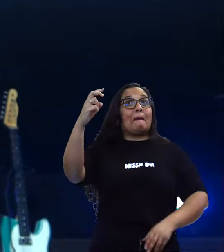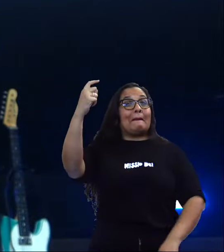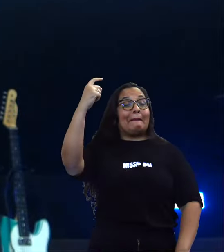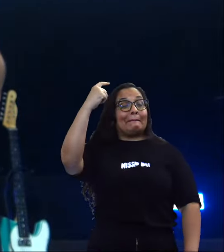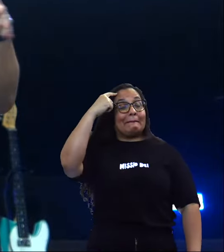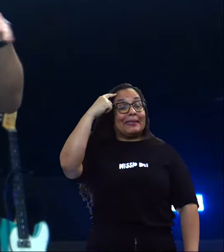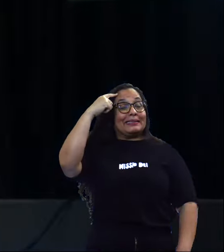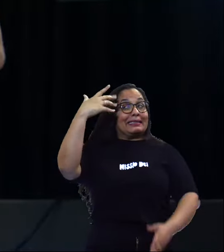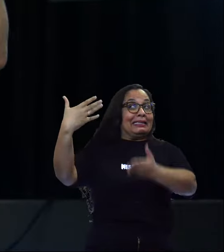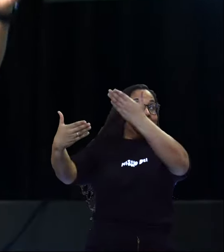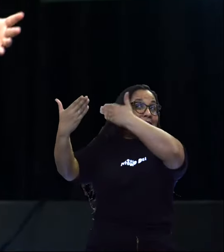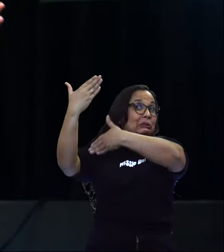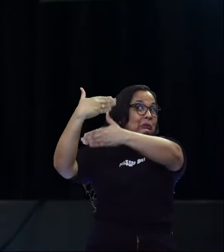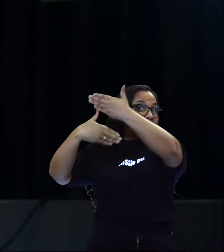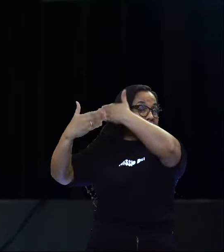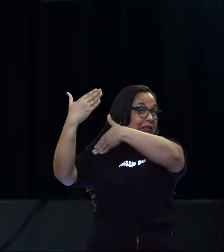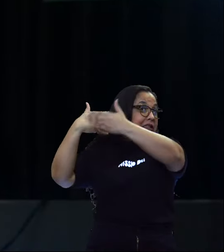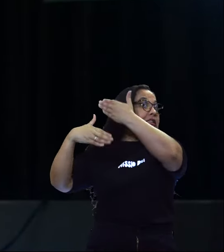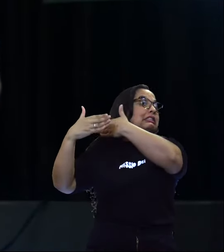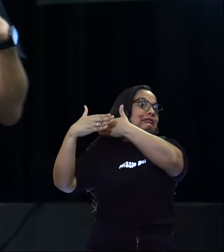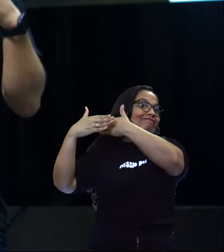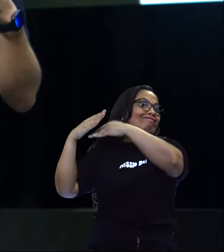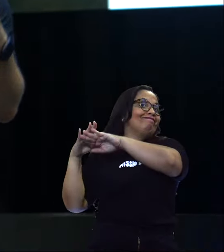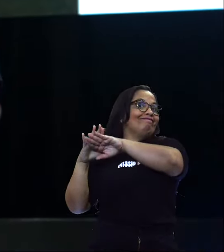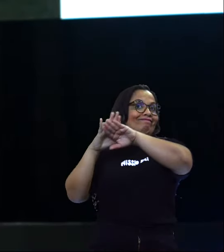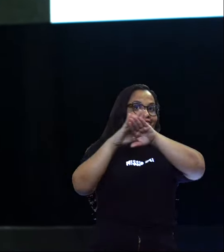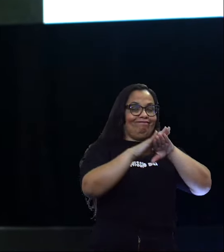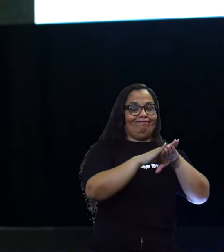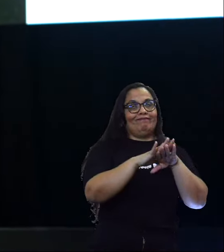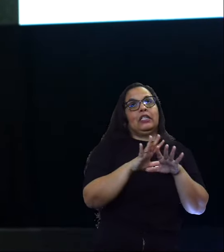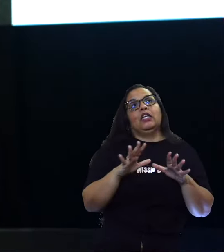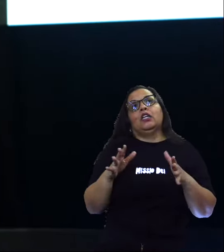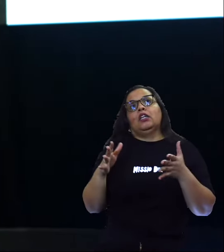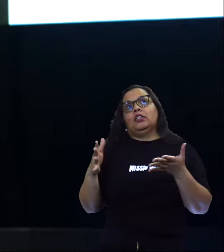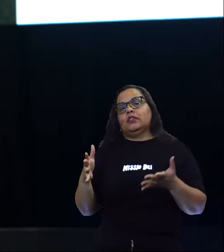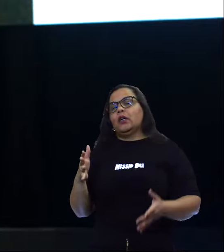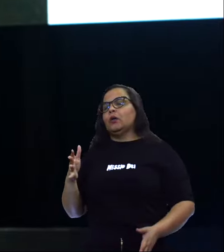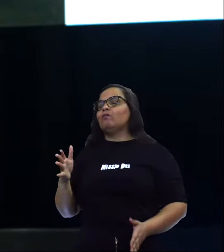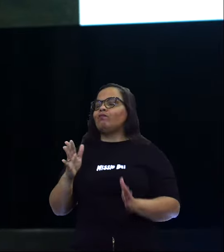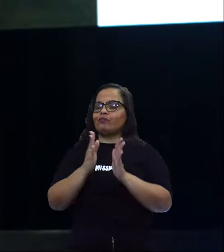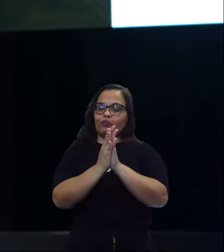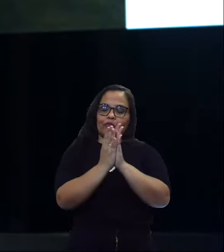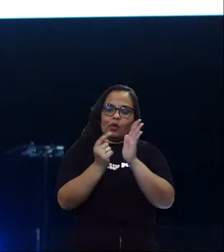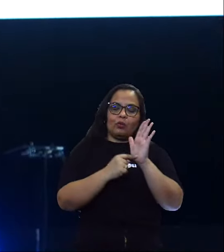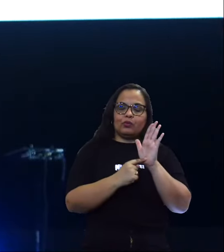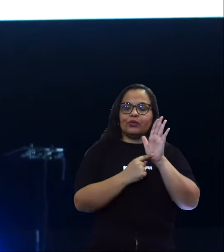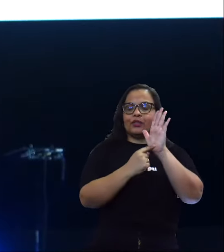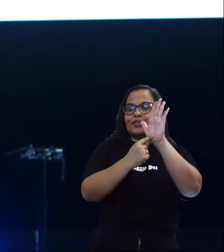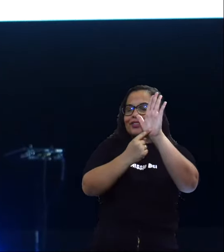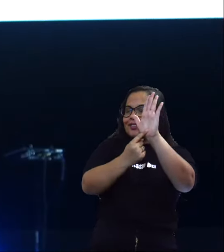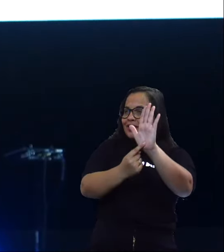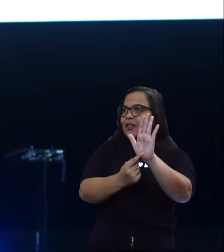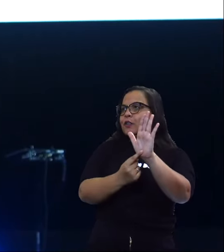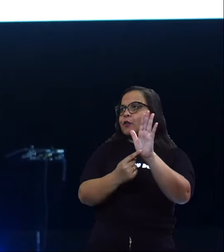que havia clamado no passado para que Deus pudesse visitá-los mais uma vez, enviar um libertador e os tirado do Egito,